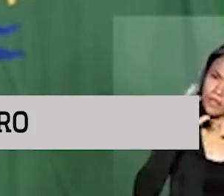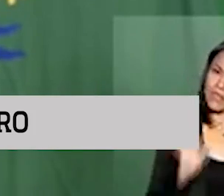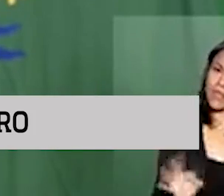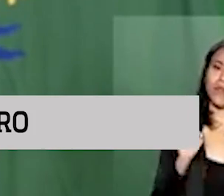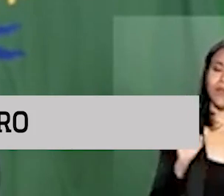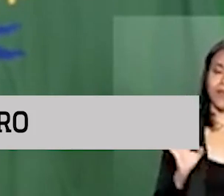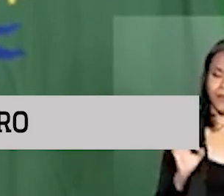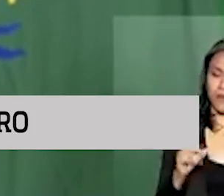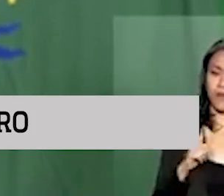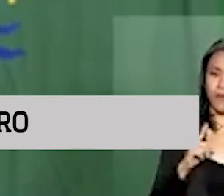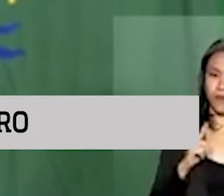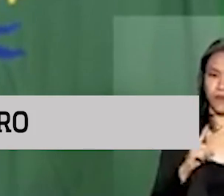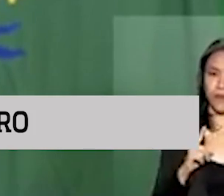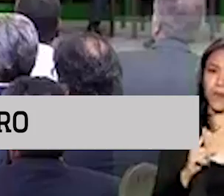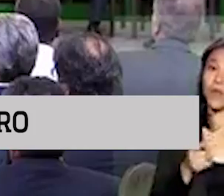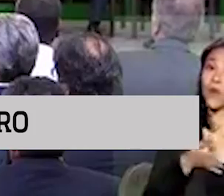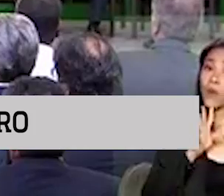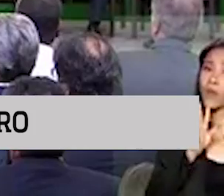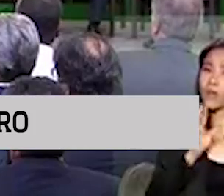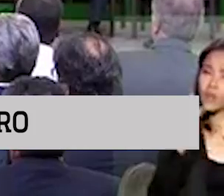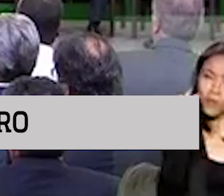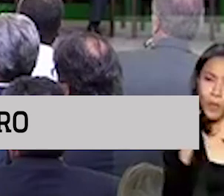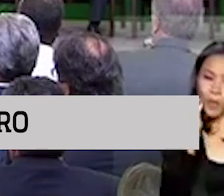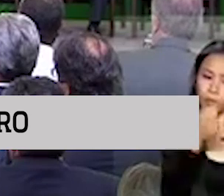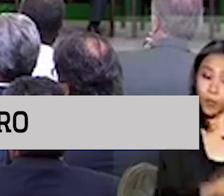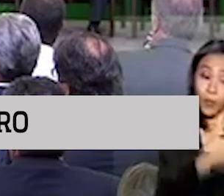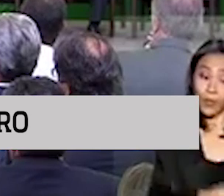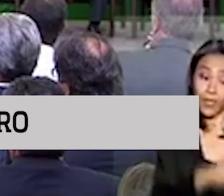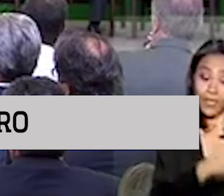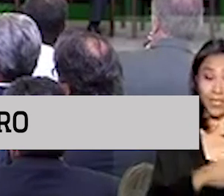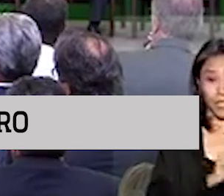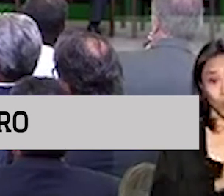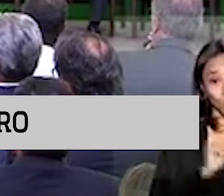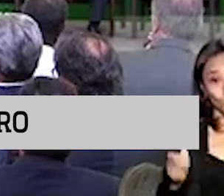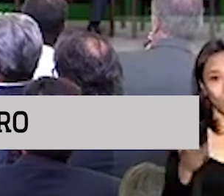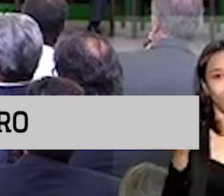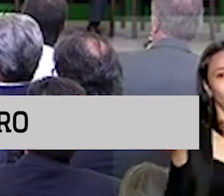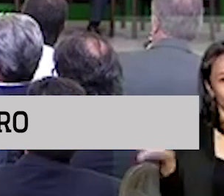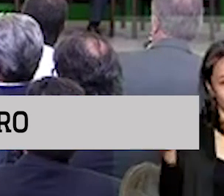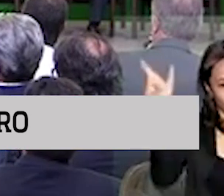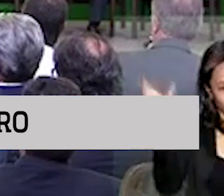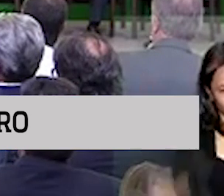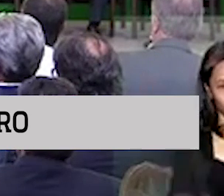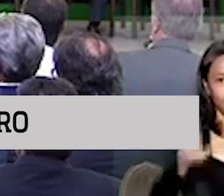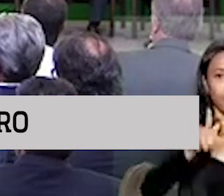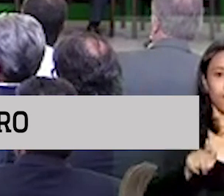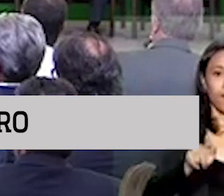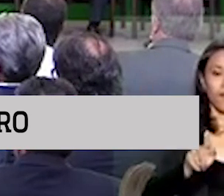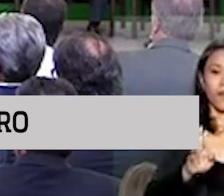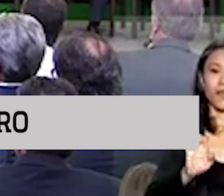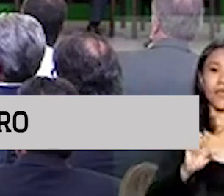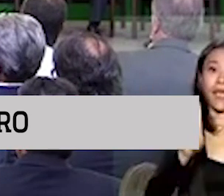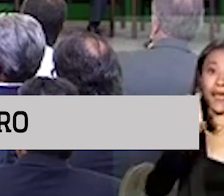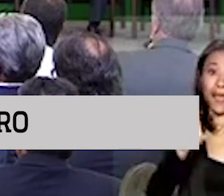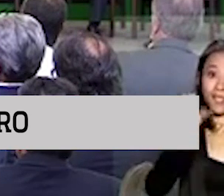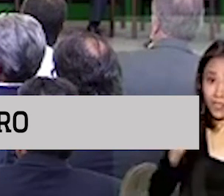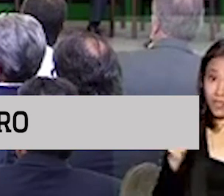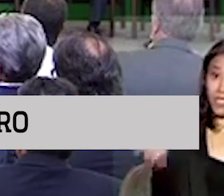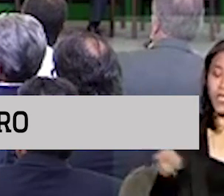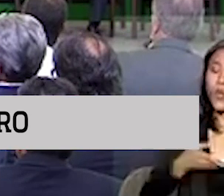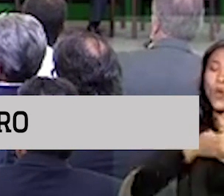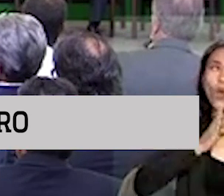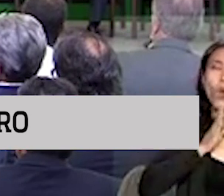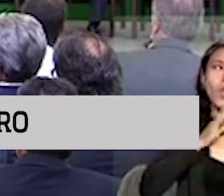demérito, que eu conheço um pouco mais de política que o Paulo Guedes. E ele conhece muito, mas muito mais